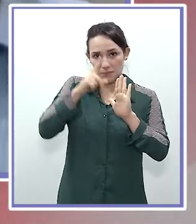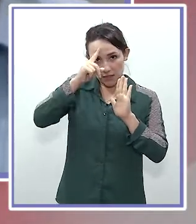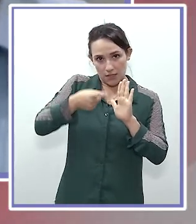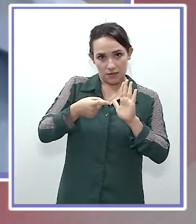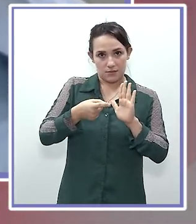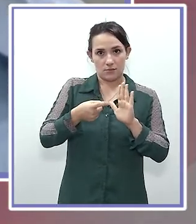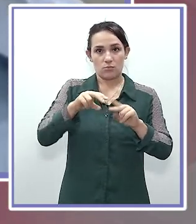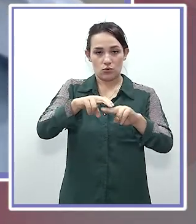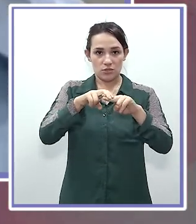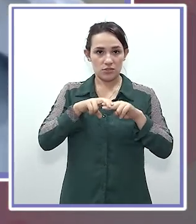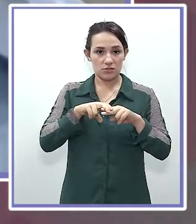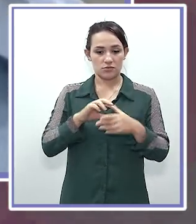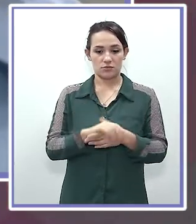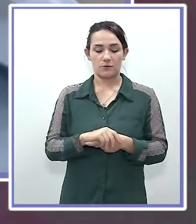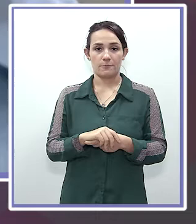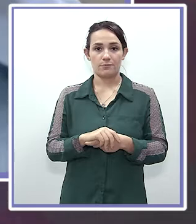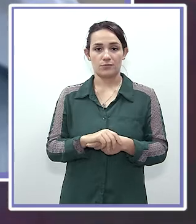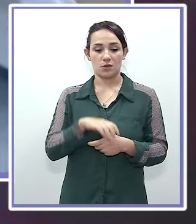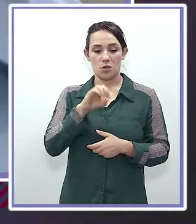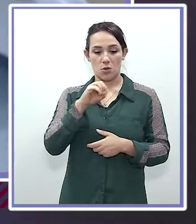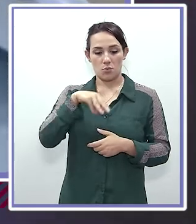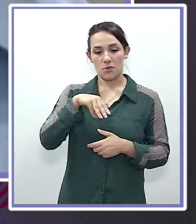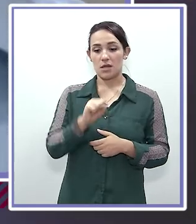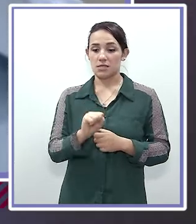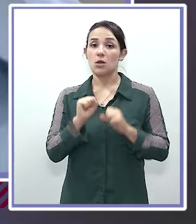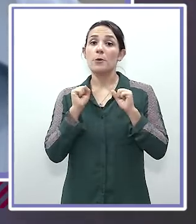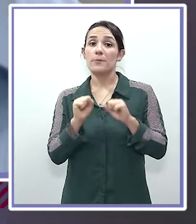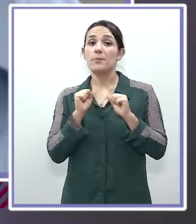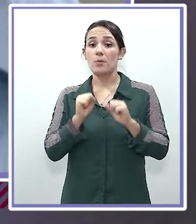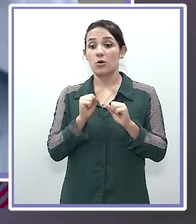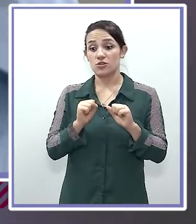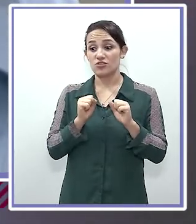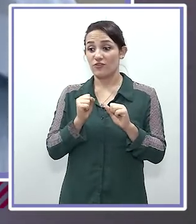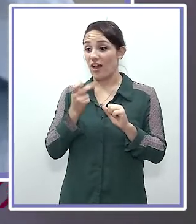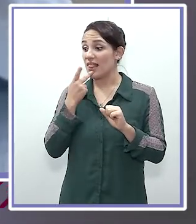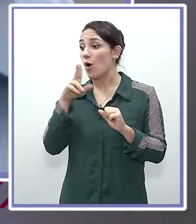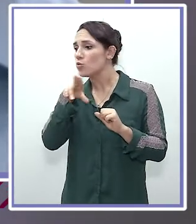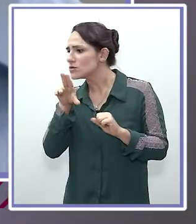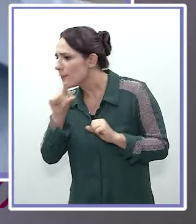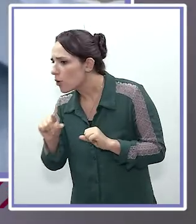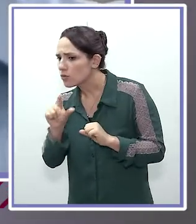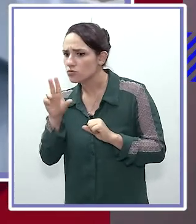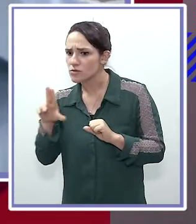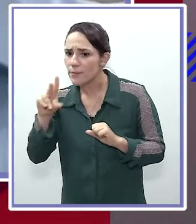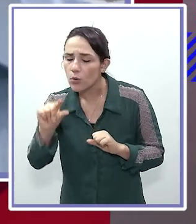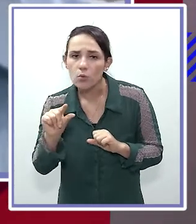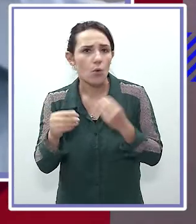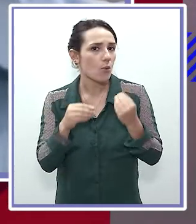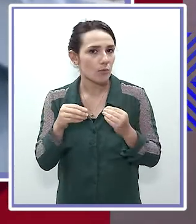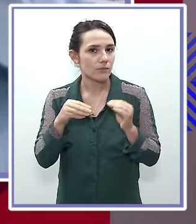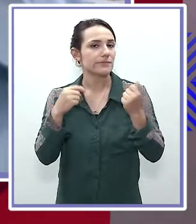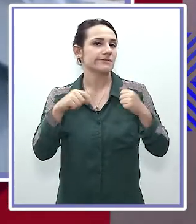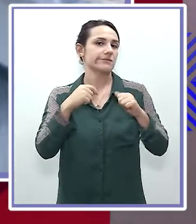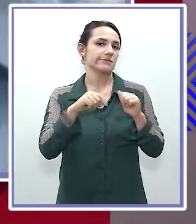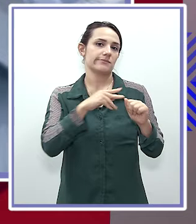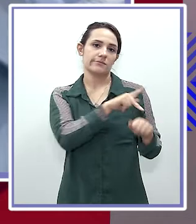federal, fazendo com que a ONS restrinja o uso da energia em determinadas regiões. Só que isso não vai ser